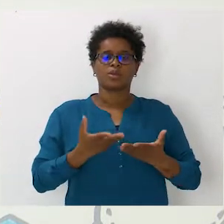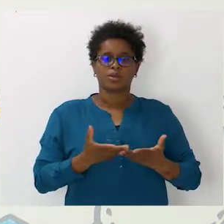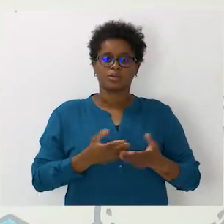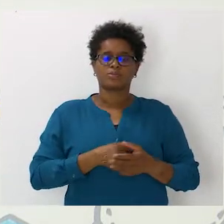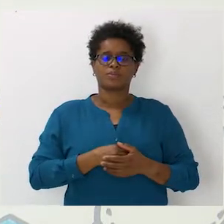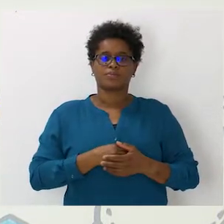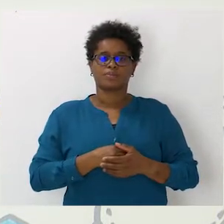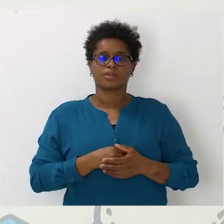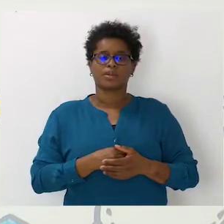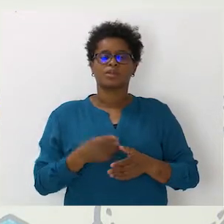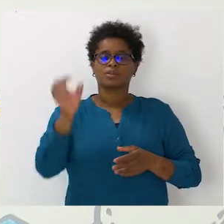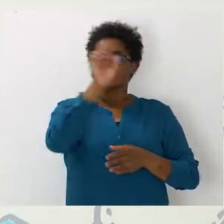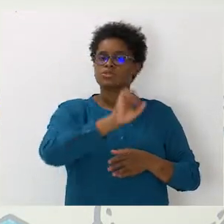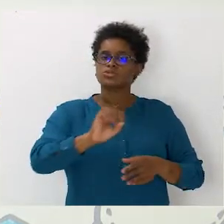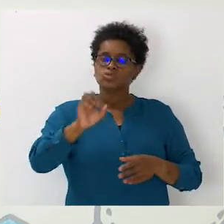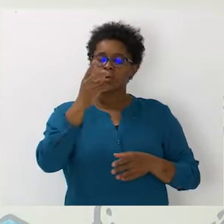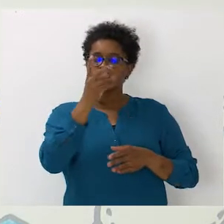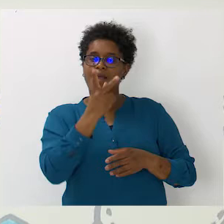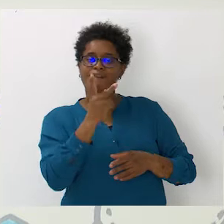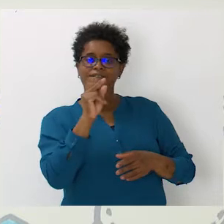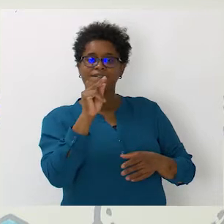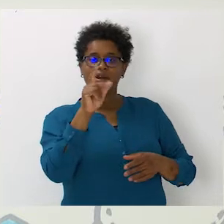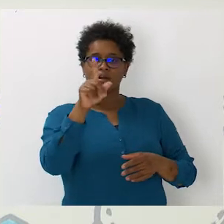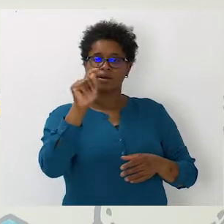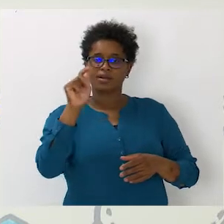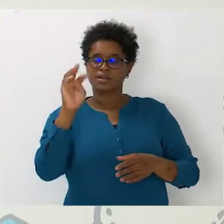que nas suas vales